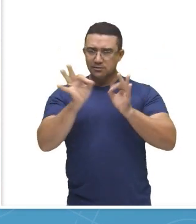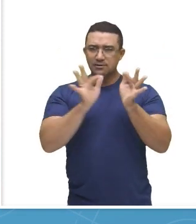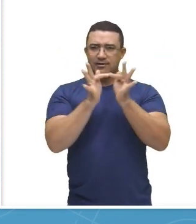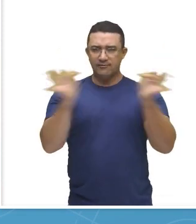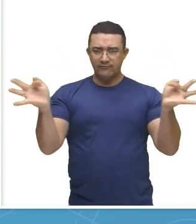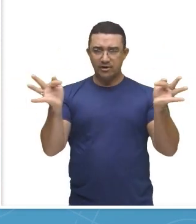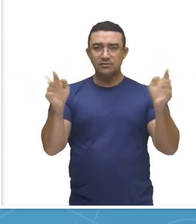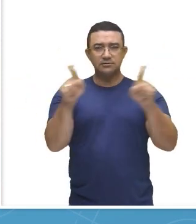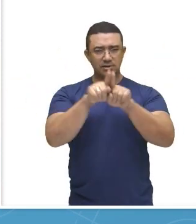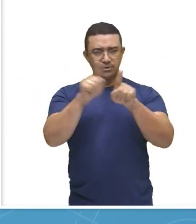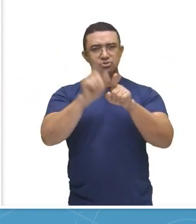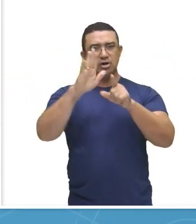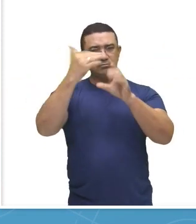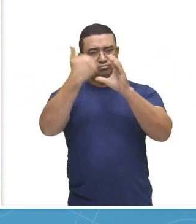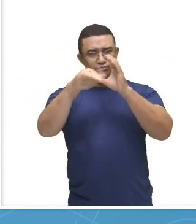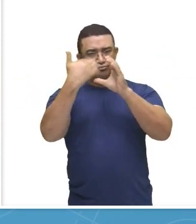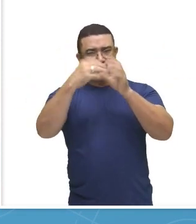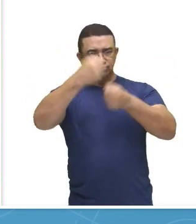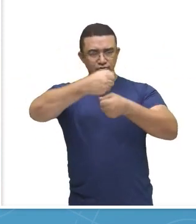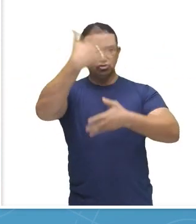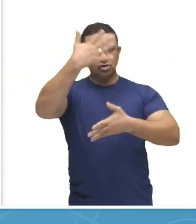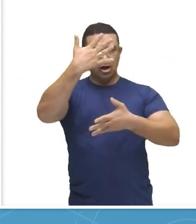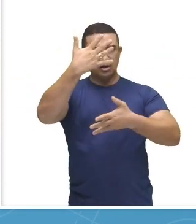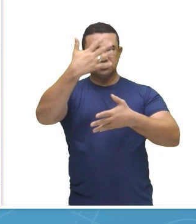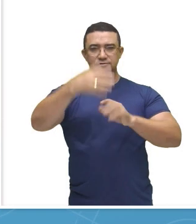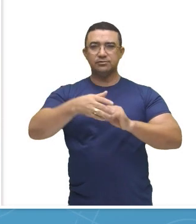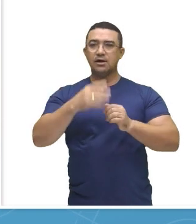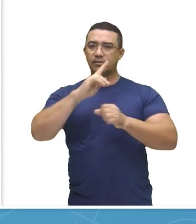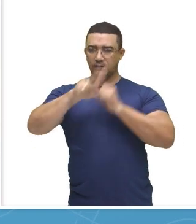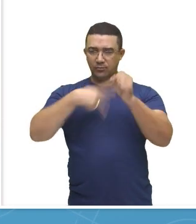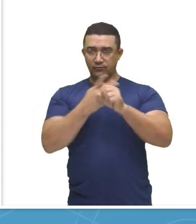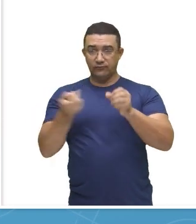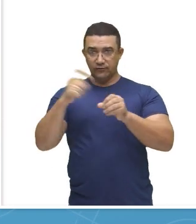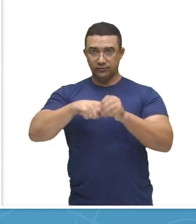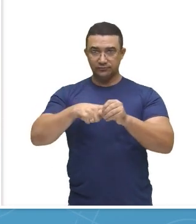no chat que eu estou acompanhando, daqui a pouquinho eu volto.